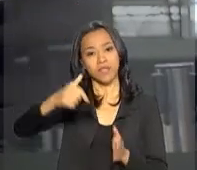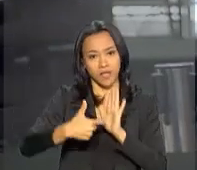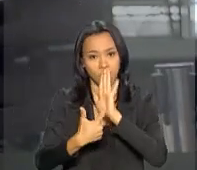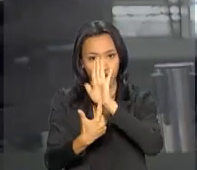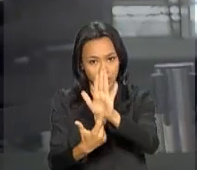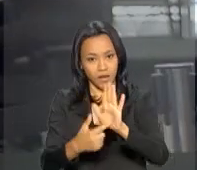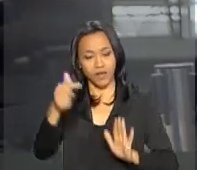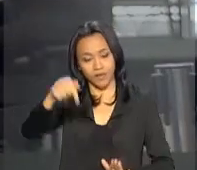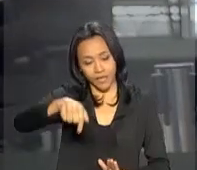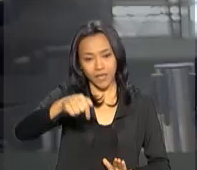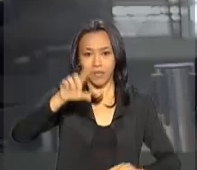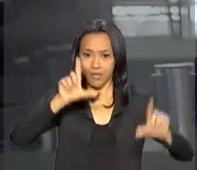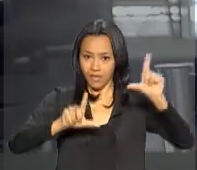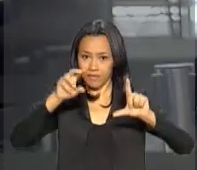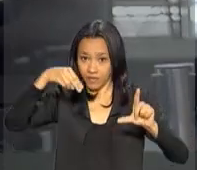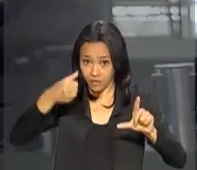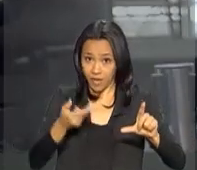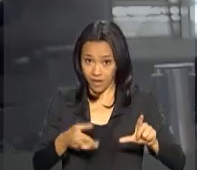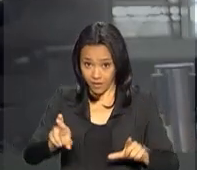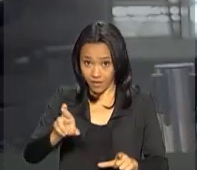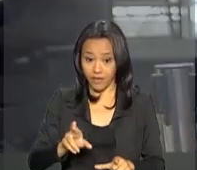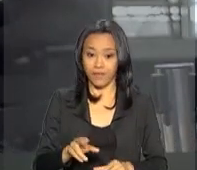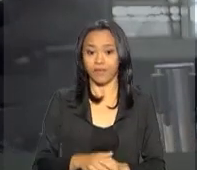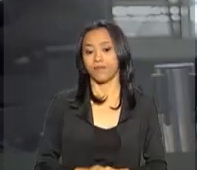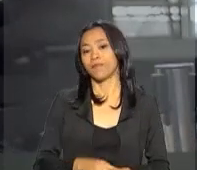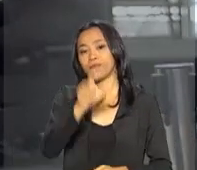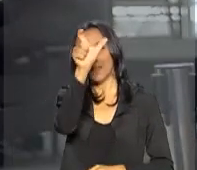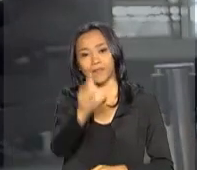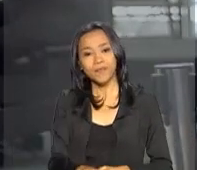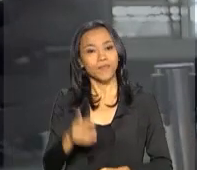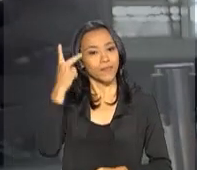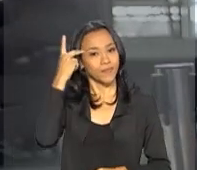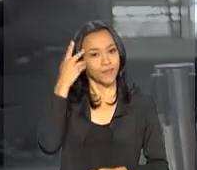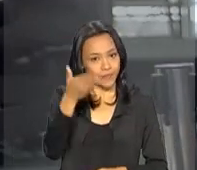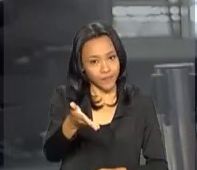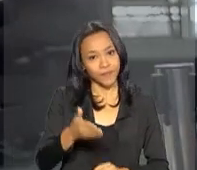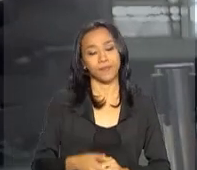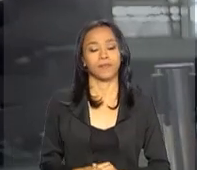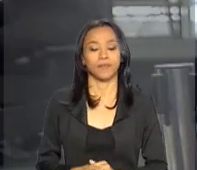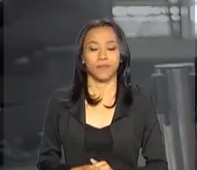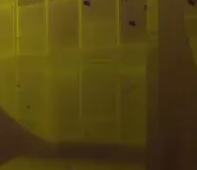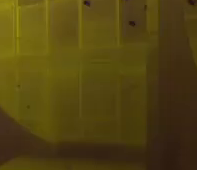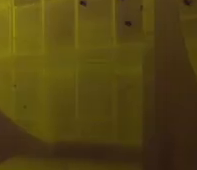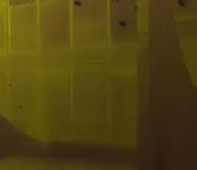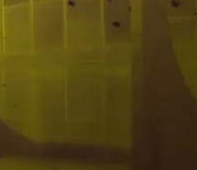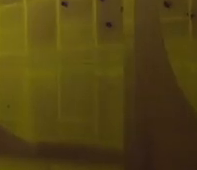ao vivo pela TV NBR. De São Paulo, Luana Karen.